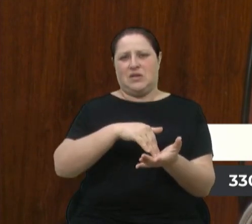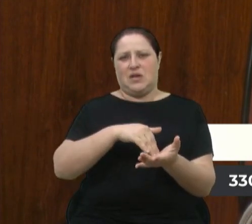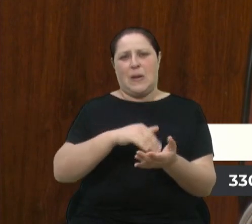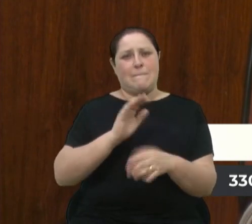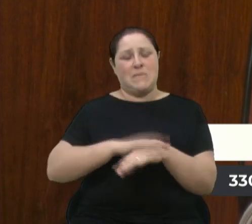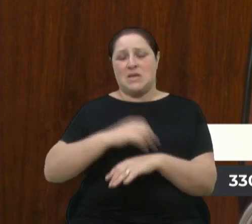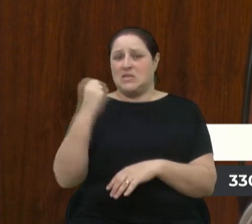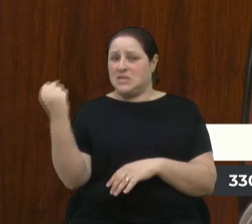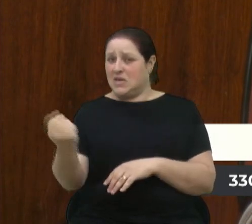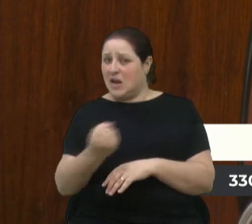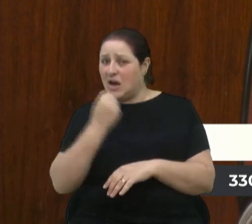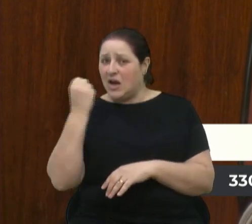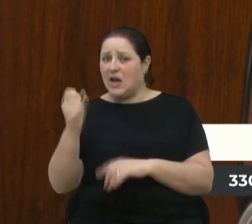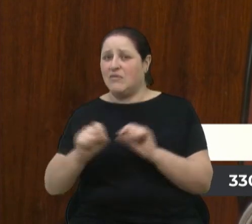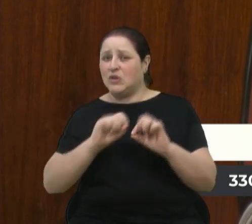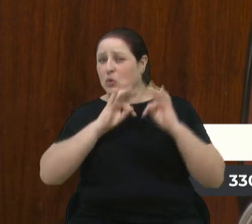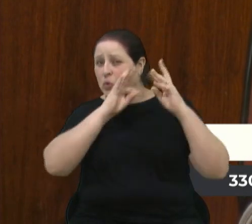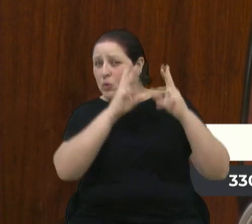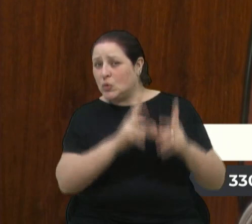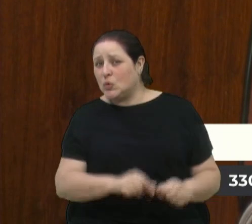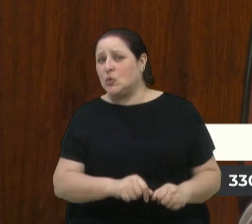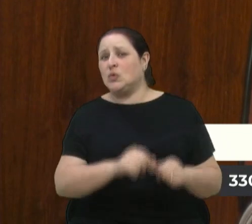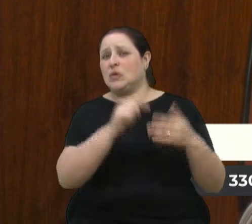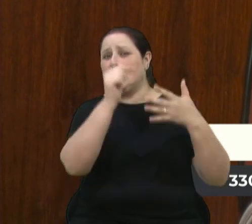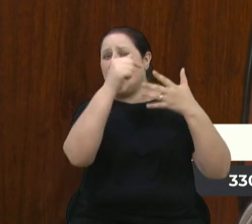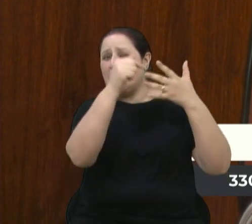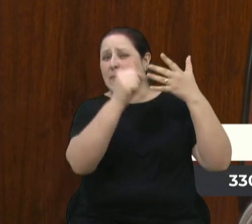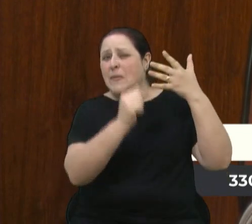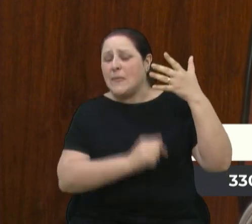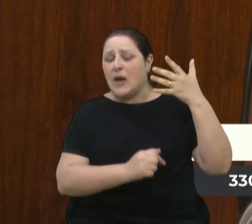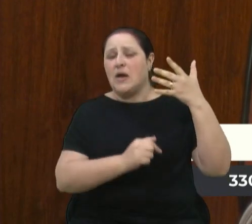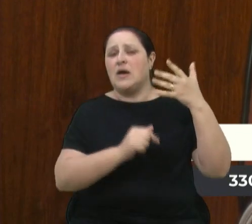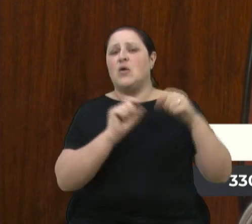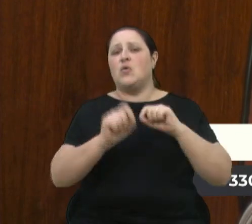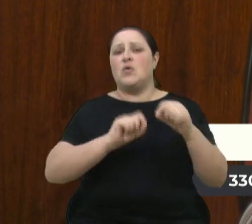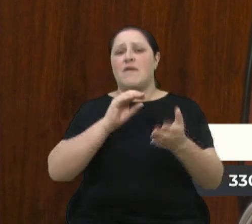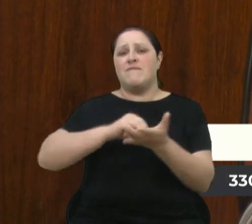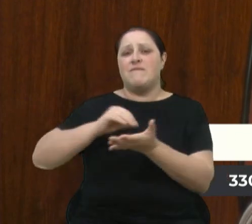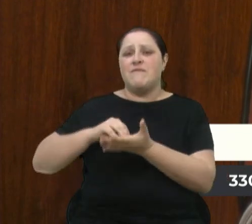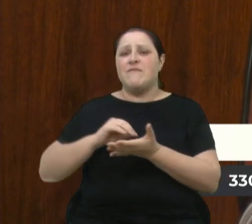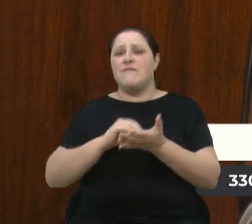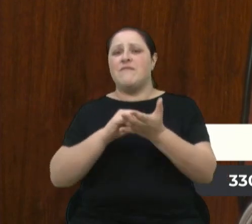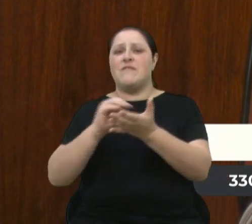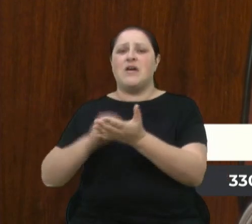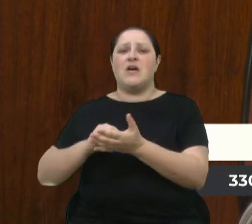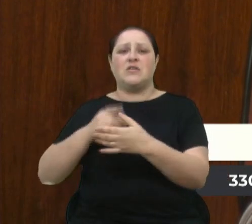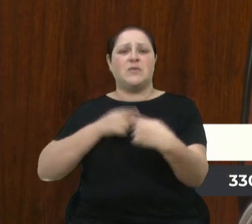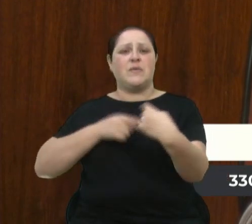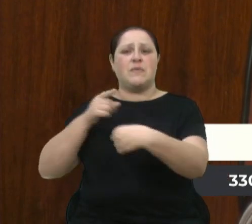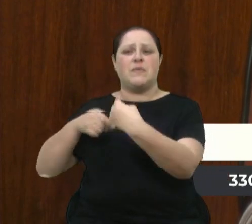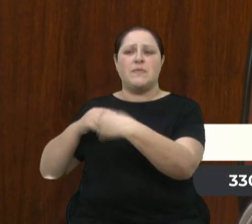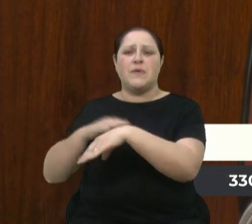de tudo isso, além de todos esses pontos, é a falta de debate e de